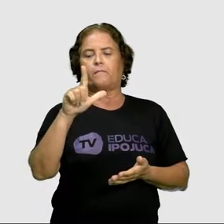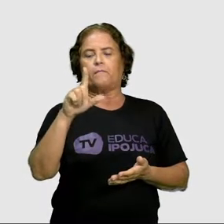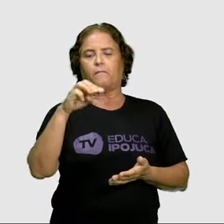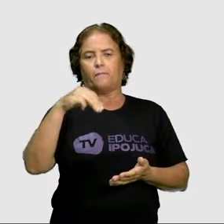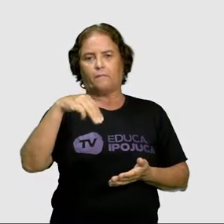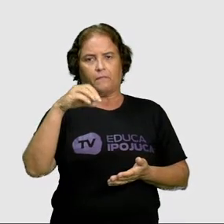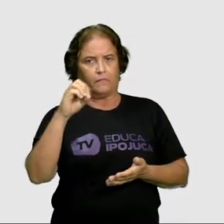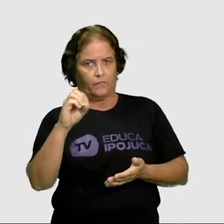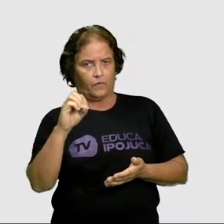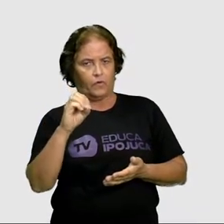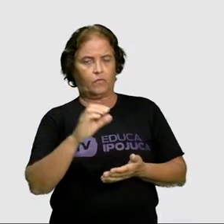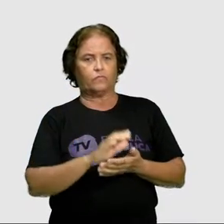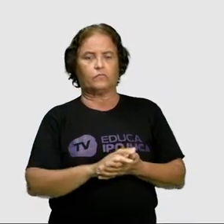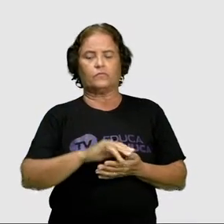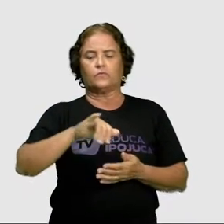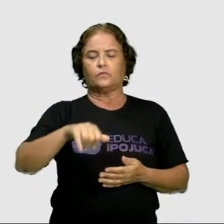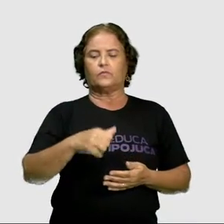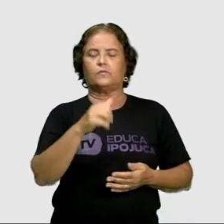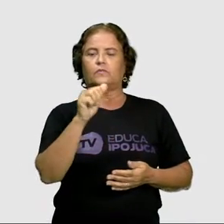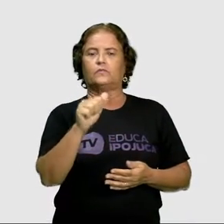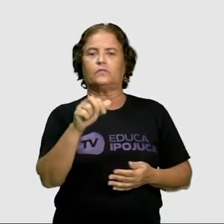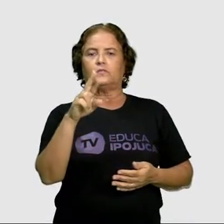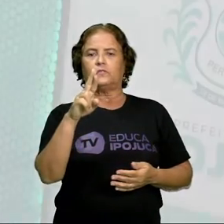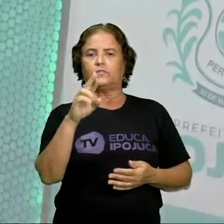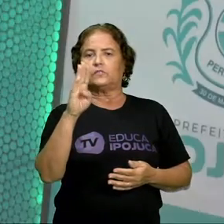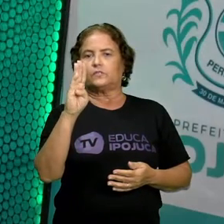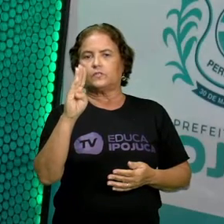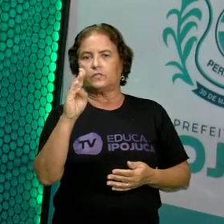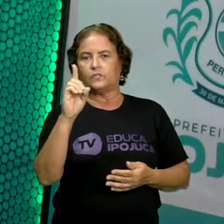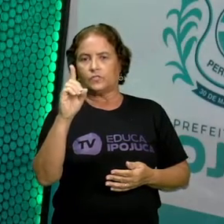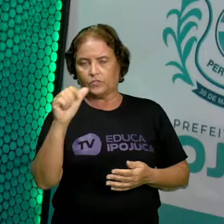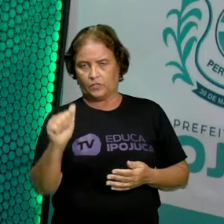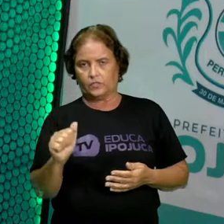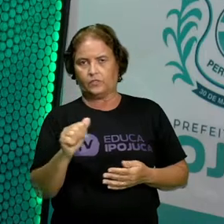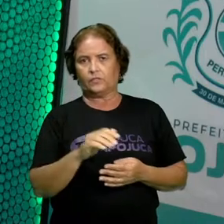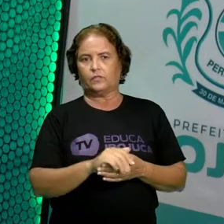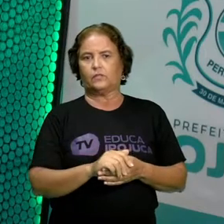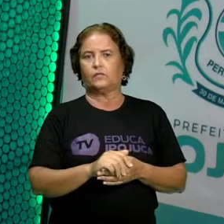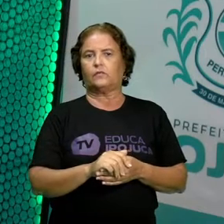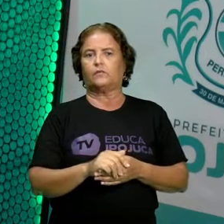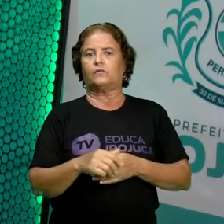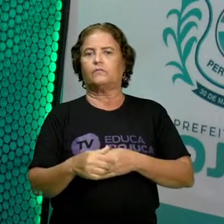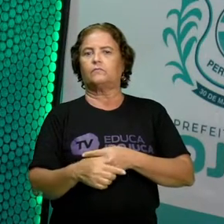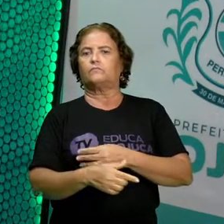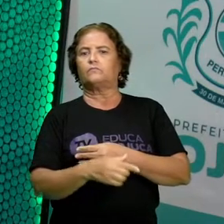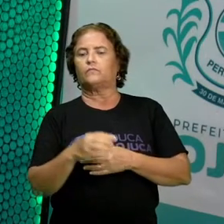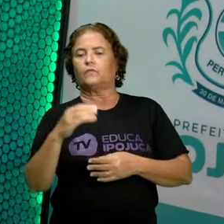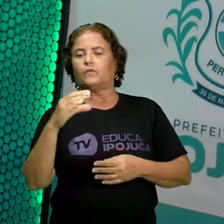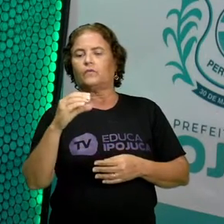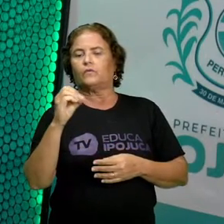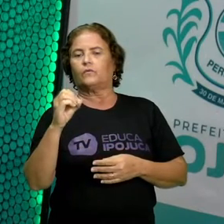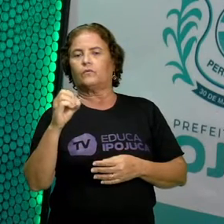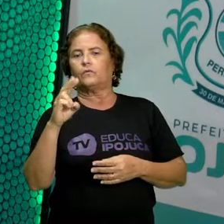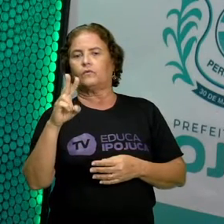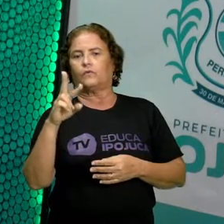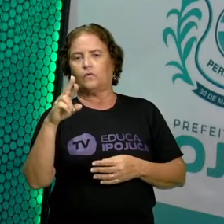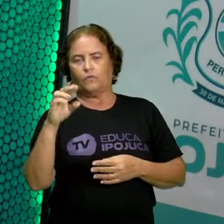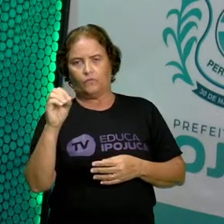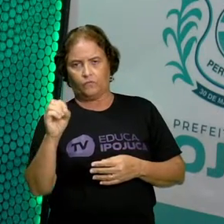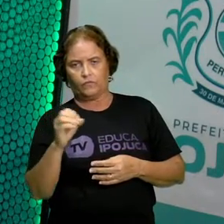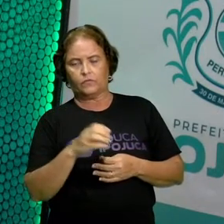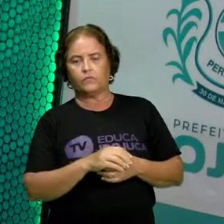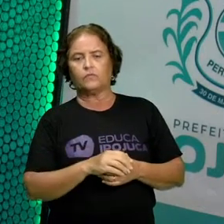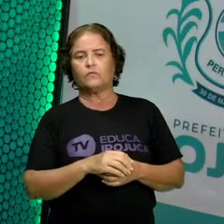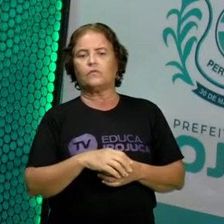pé e braça. Então, essas eram as 6 unidades de medidas